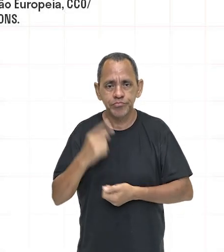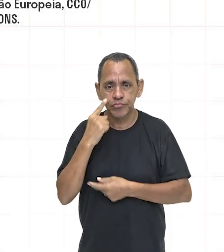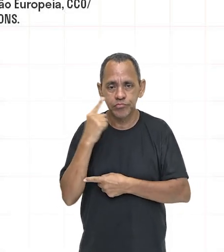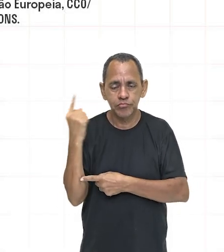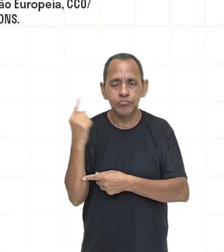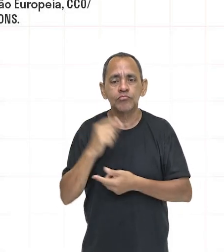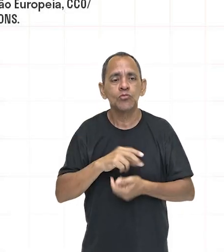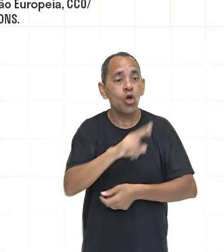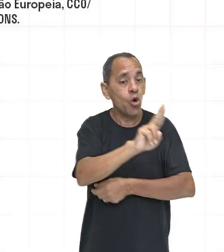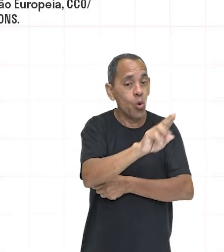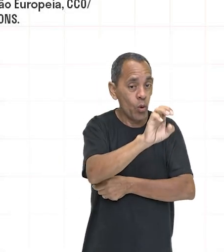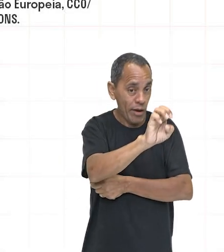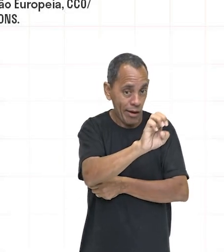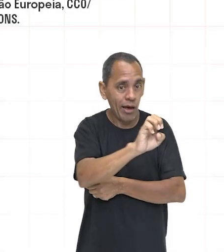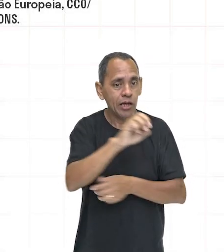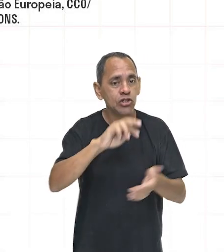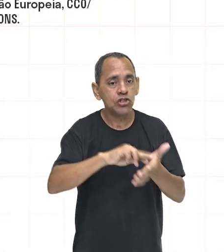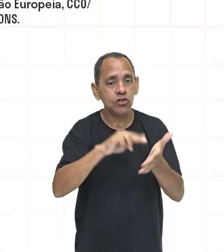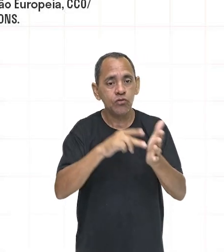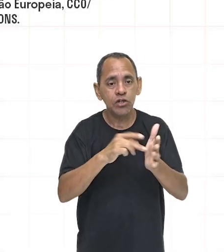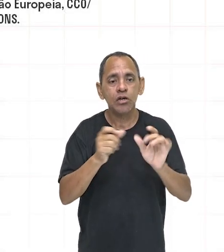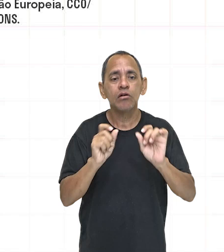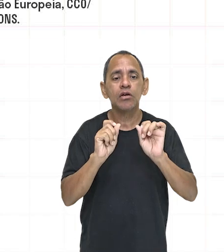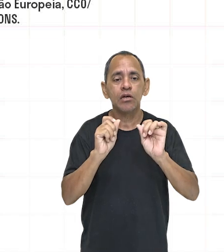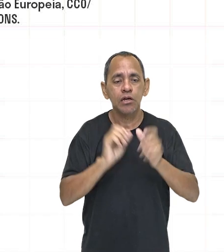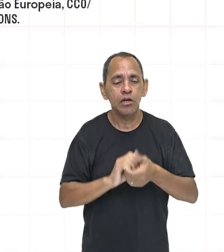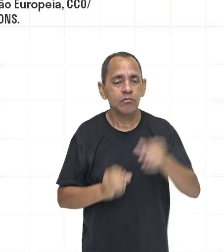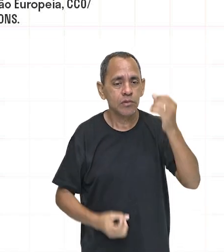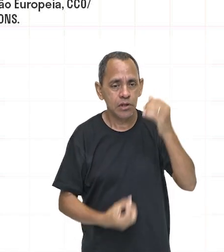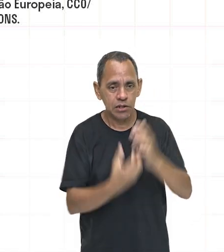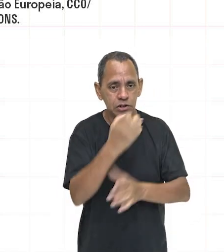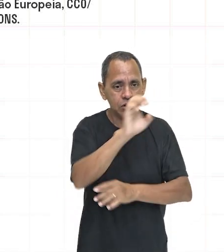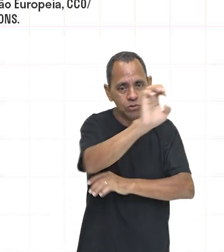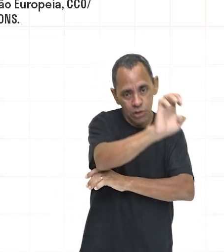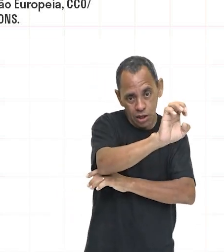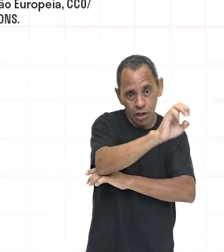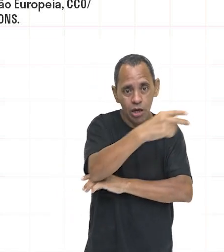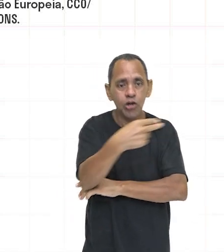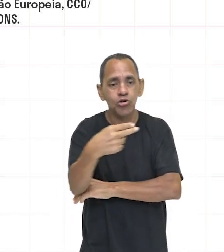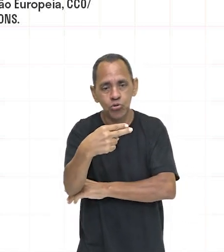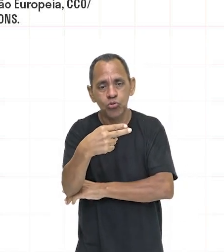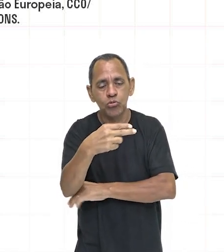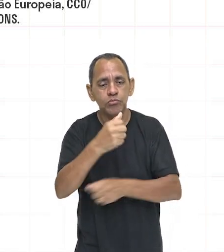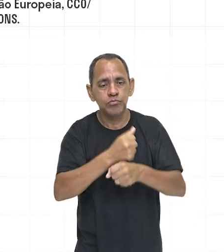União Europeia e a criação do euro. Olha só, em